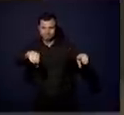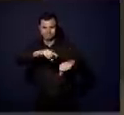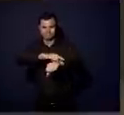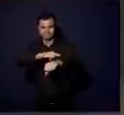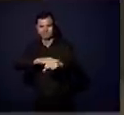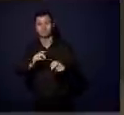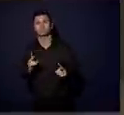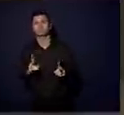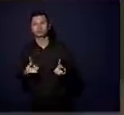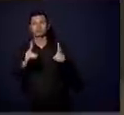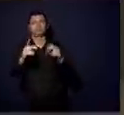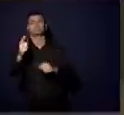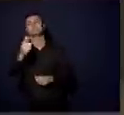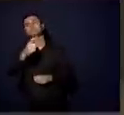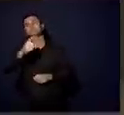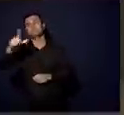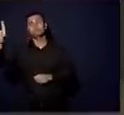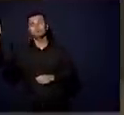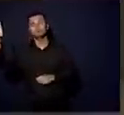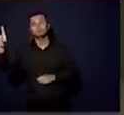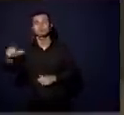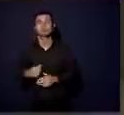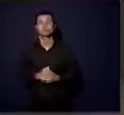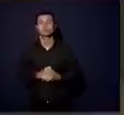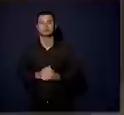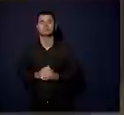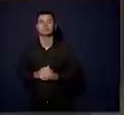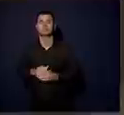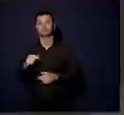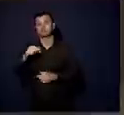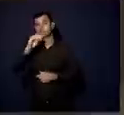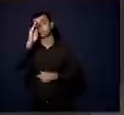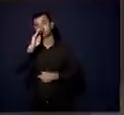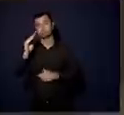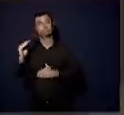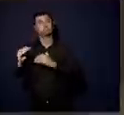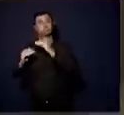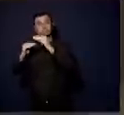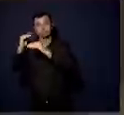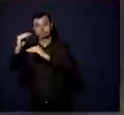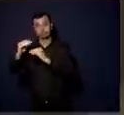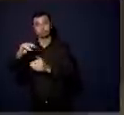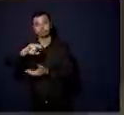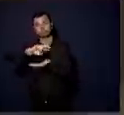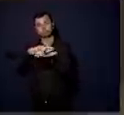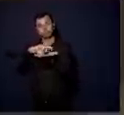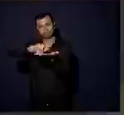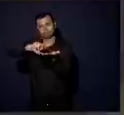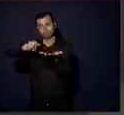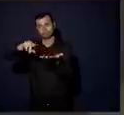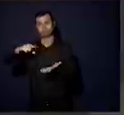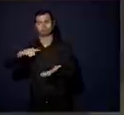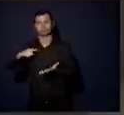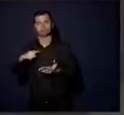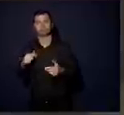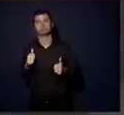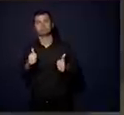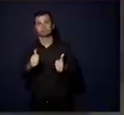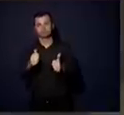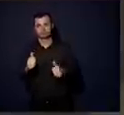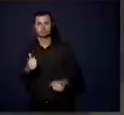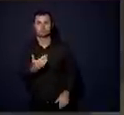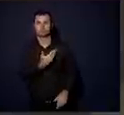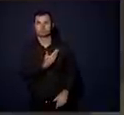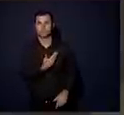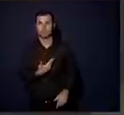anos a agenda de concessões no Brasil avançou muito a gente tem hoje várias concessões leões que aconteceram Eu acho que o próprio